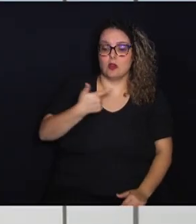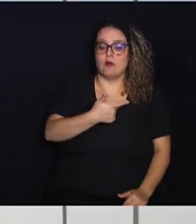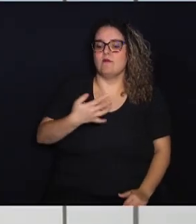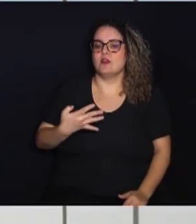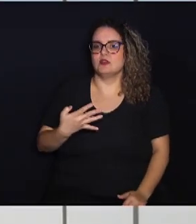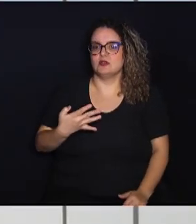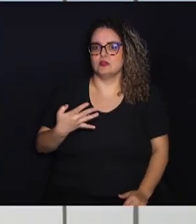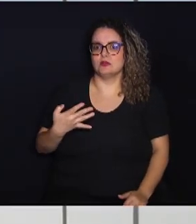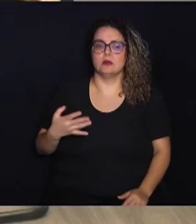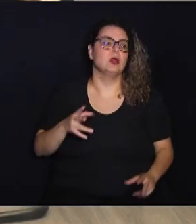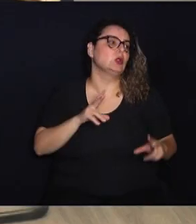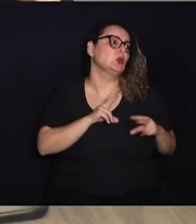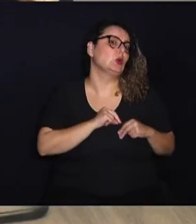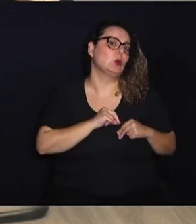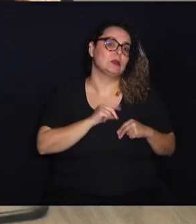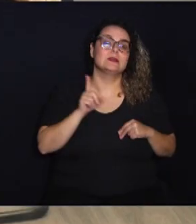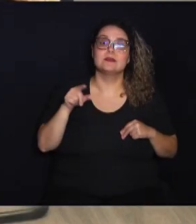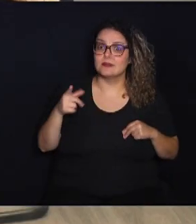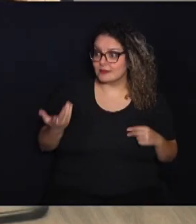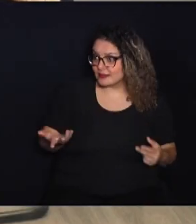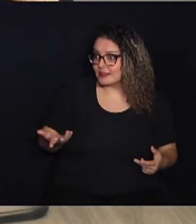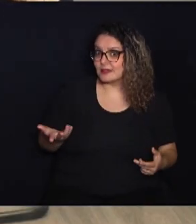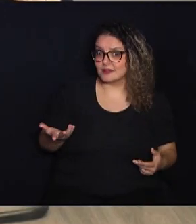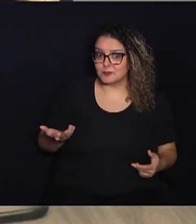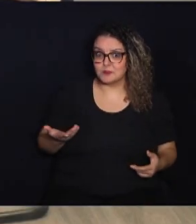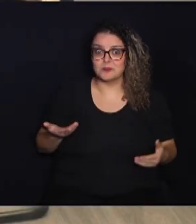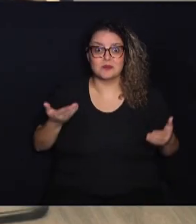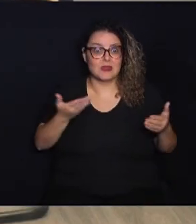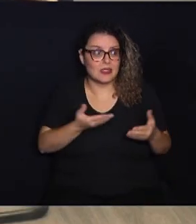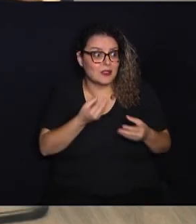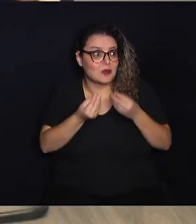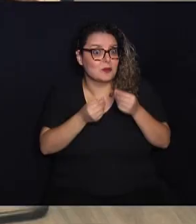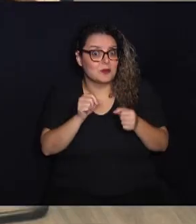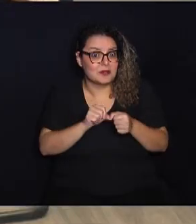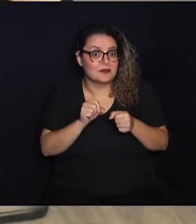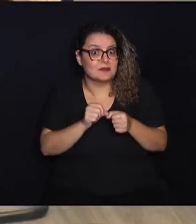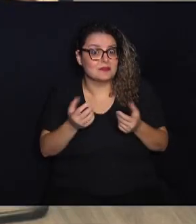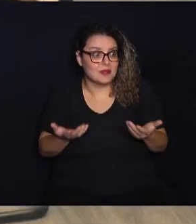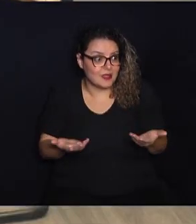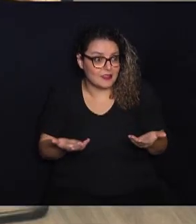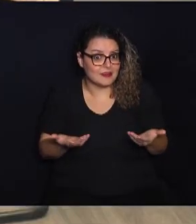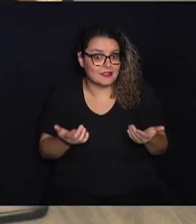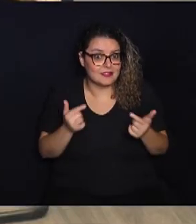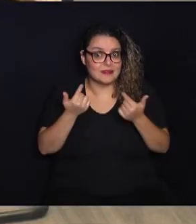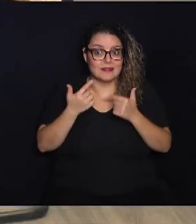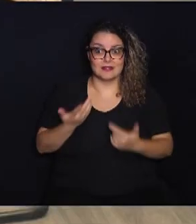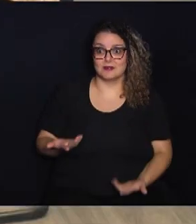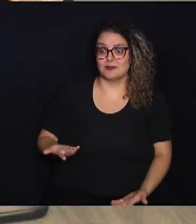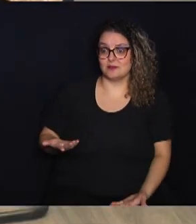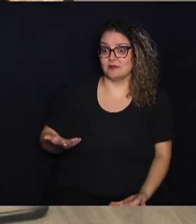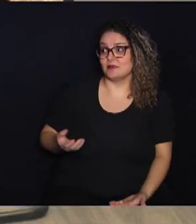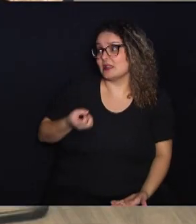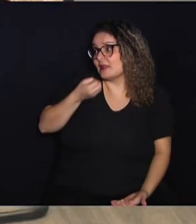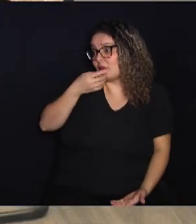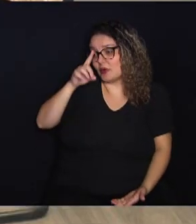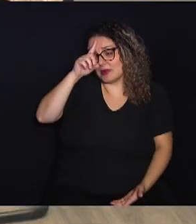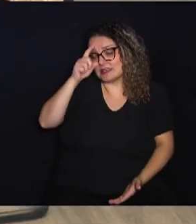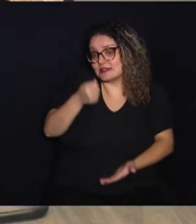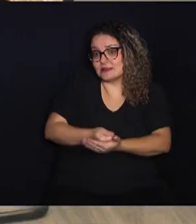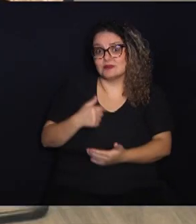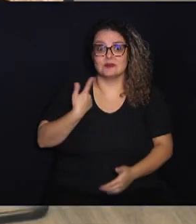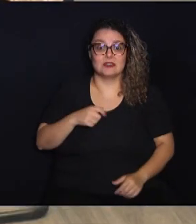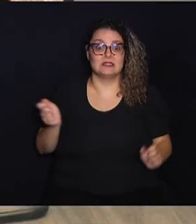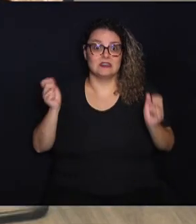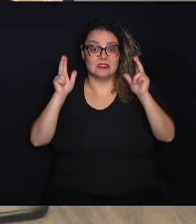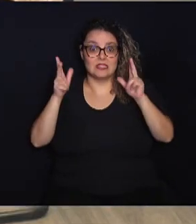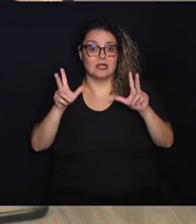anos. Nossa! Tá, mas e agora? Como é que faz? Agora, a gente tem que ficar atento,